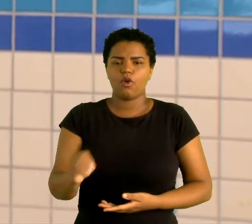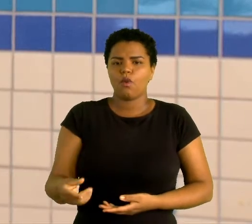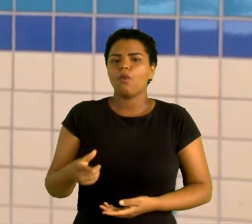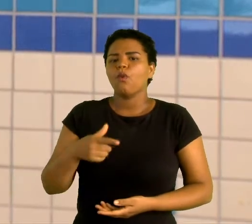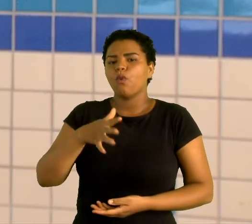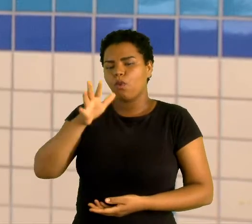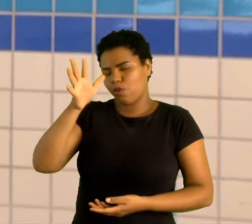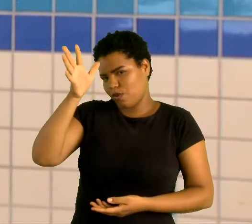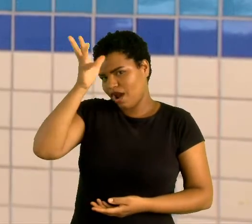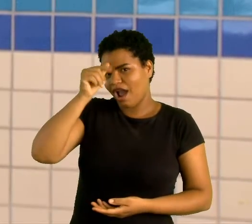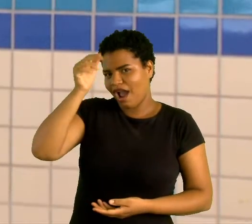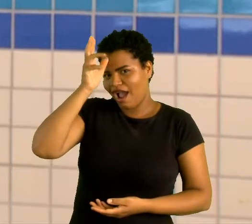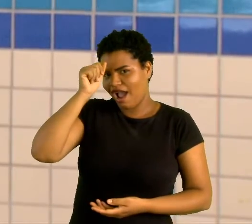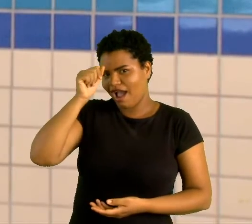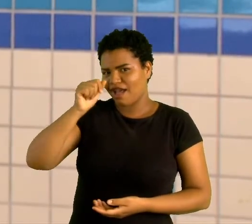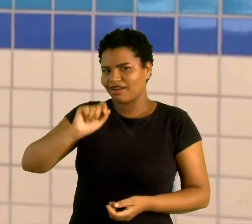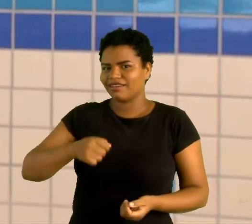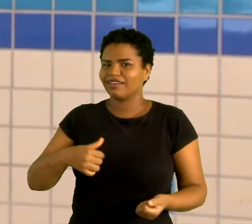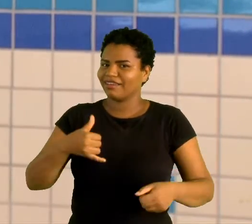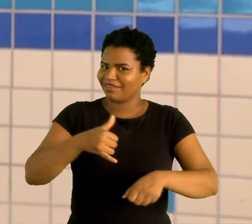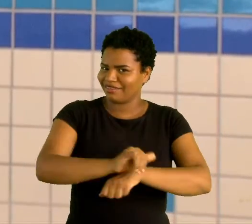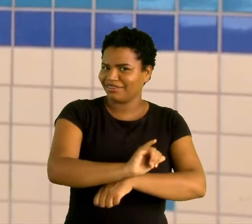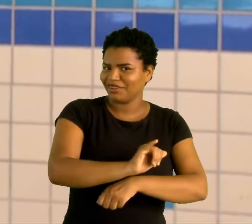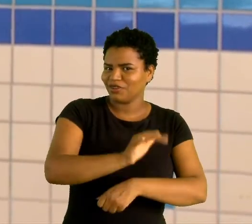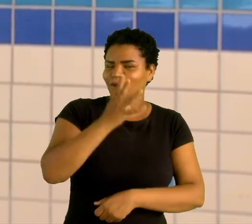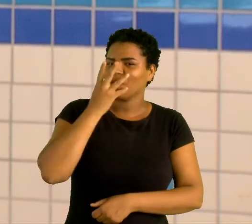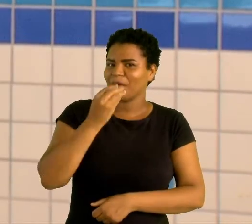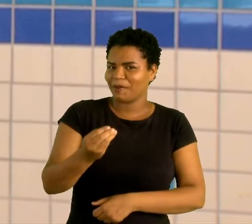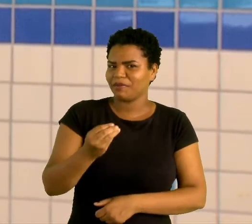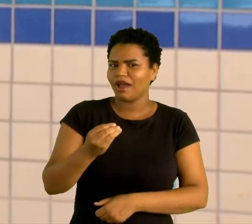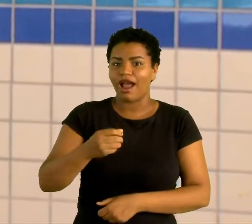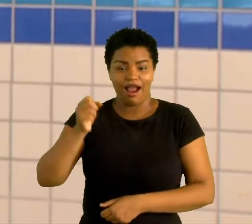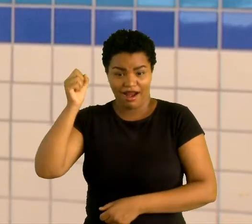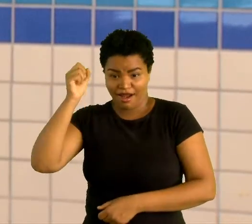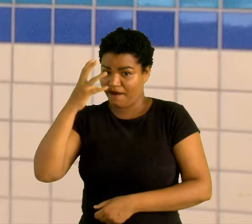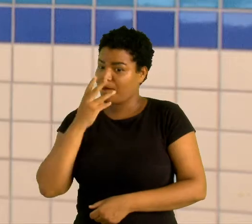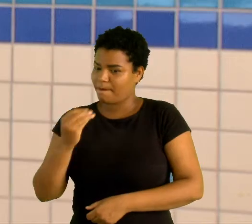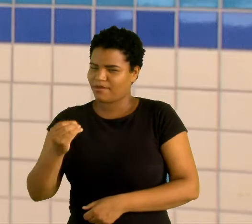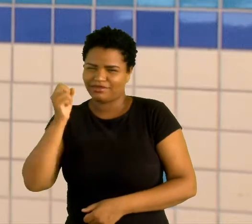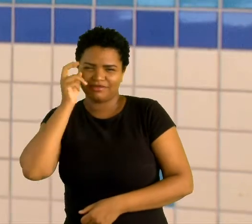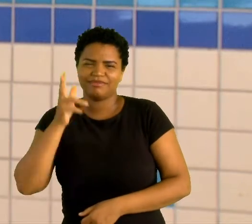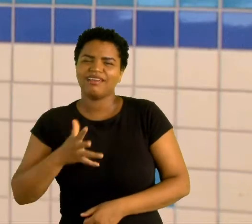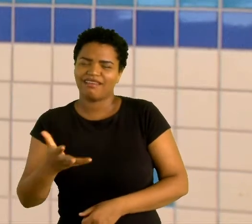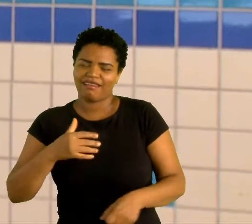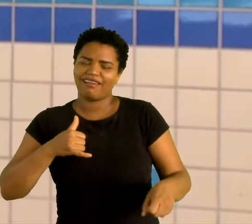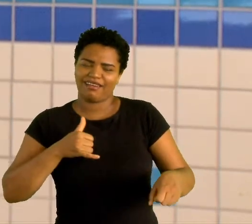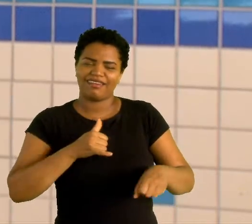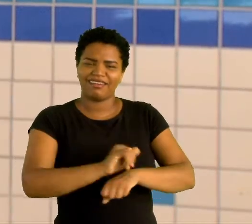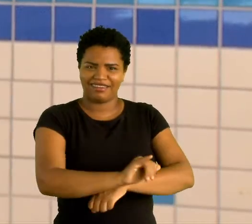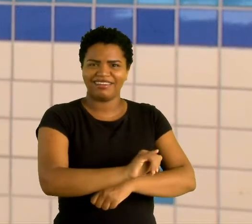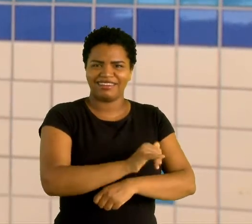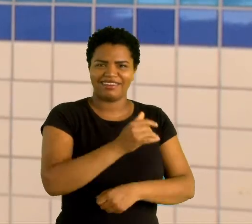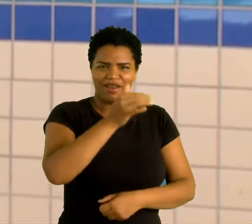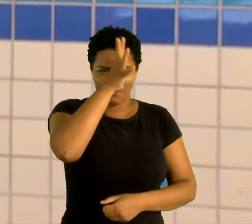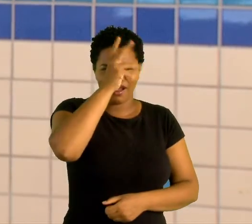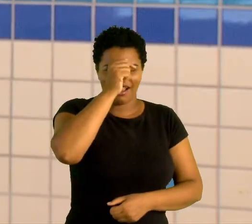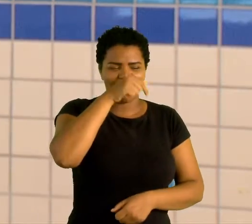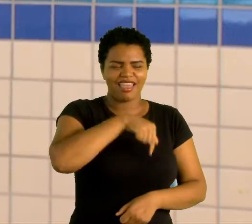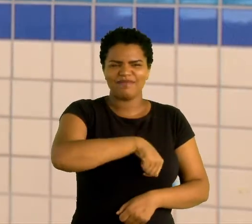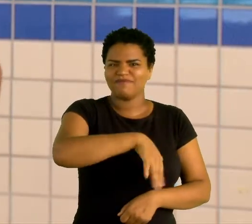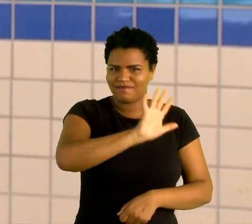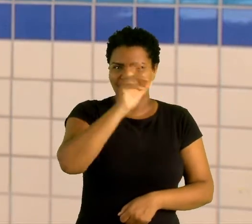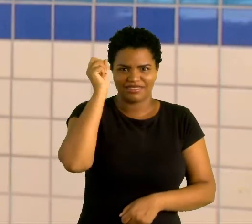né? A raposa, muito esperta, queria enganar o galo. Mas ele foi mais esperto ainda e falou: